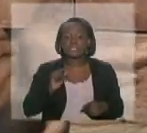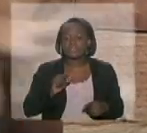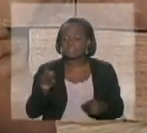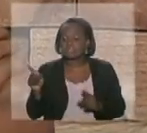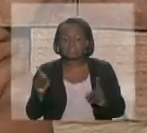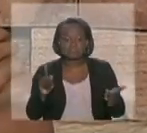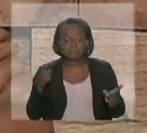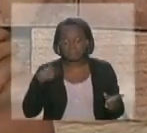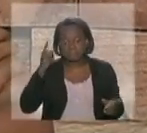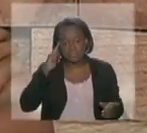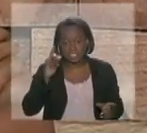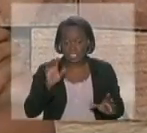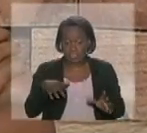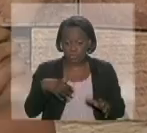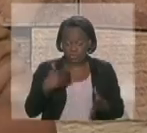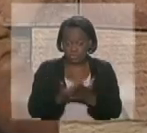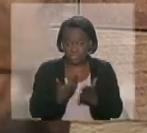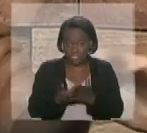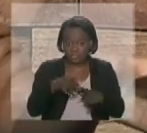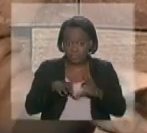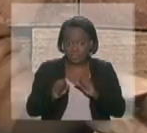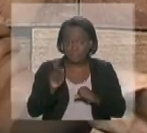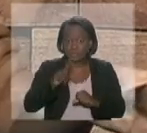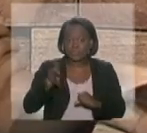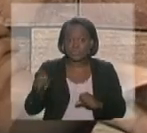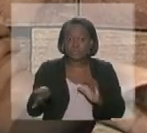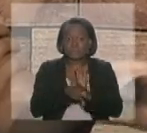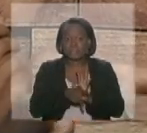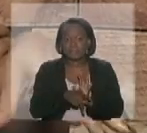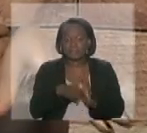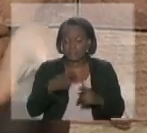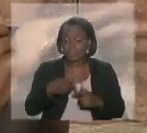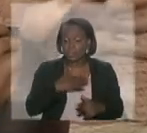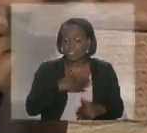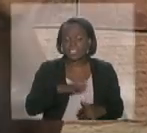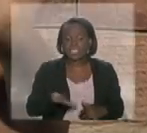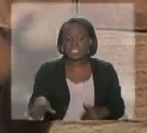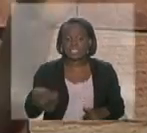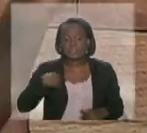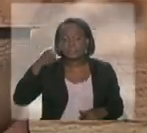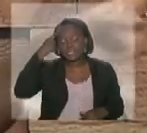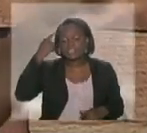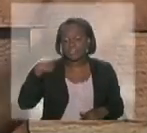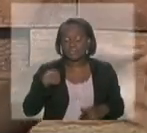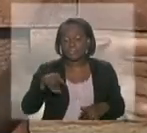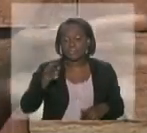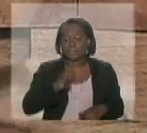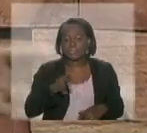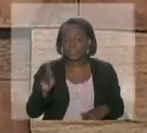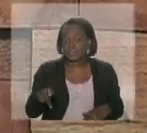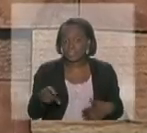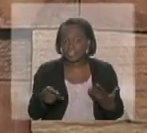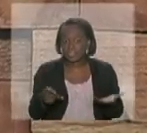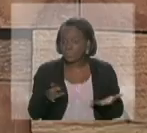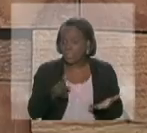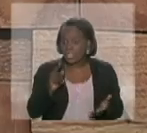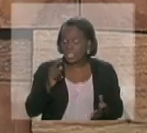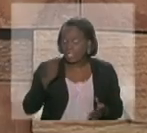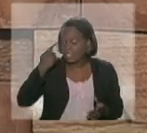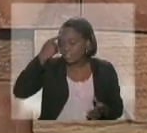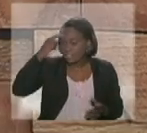sabia o que eu queria fazer da minha vida eu me tornei professora primária porque eu falei ah eu gosto de lidar com criança então vou ser